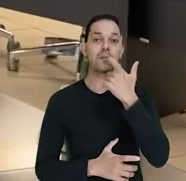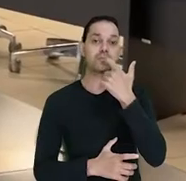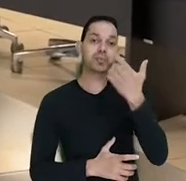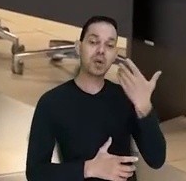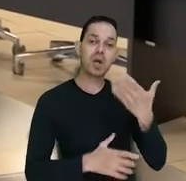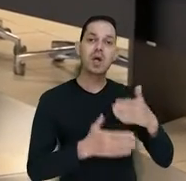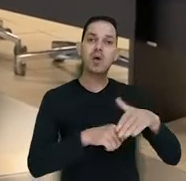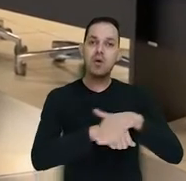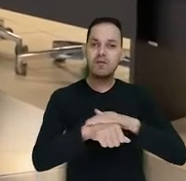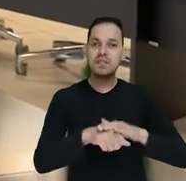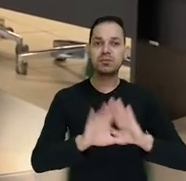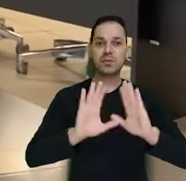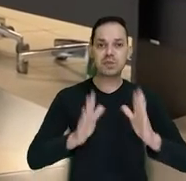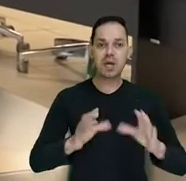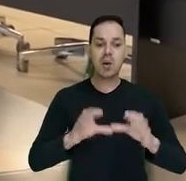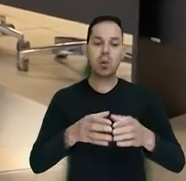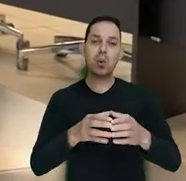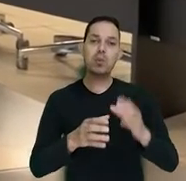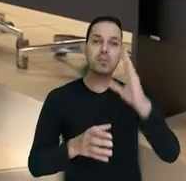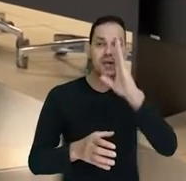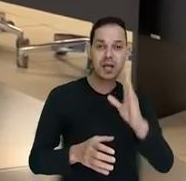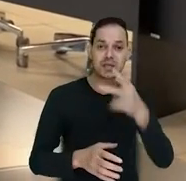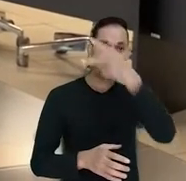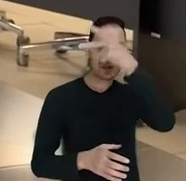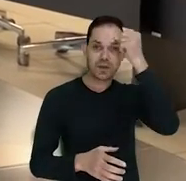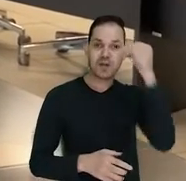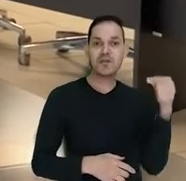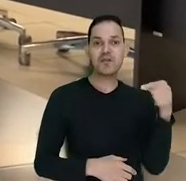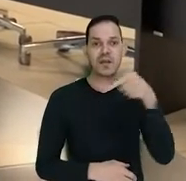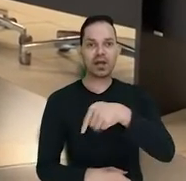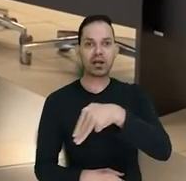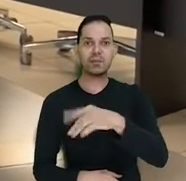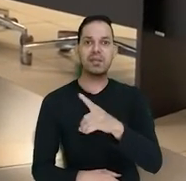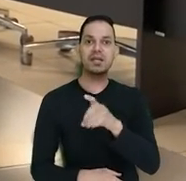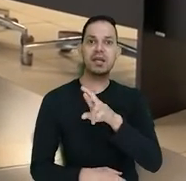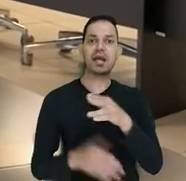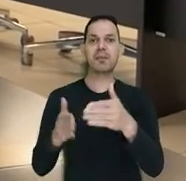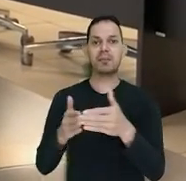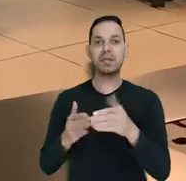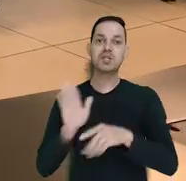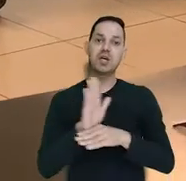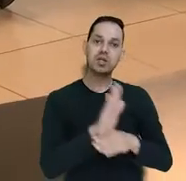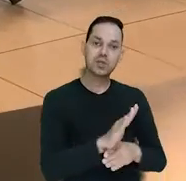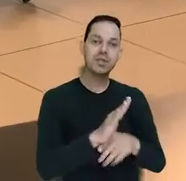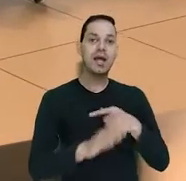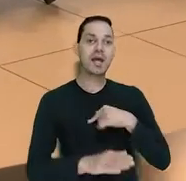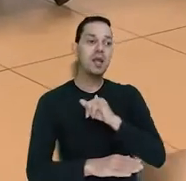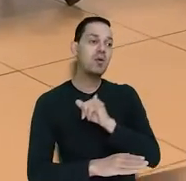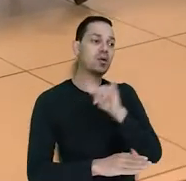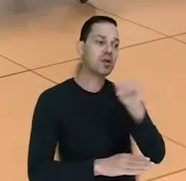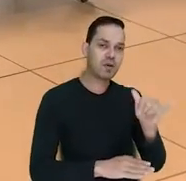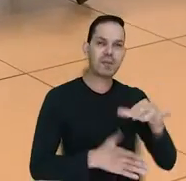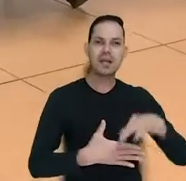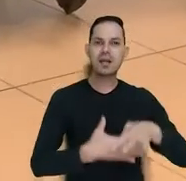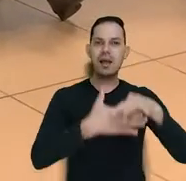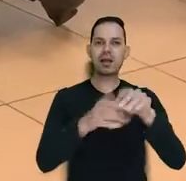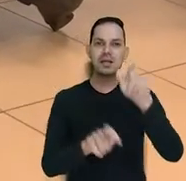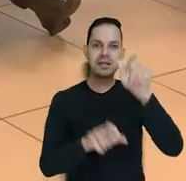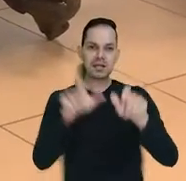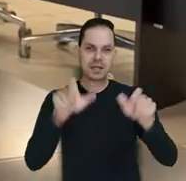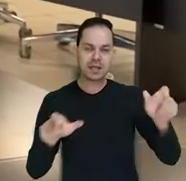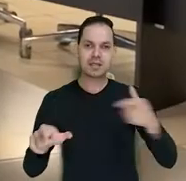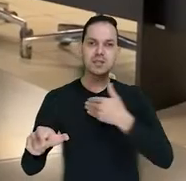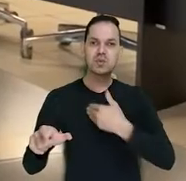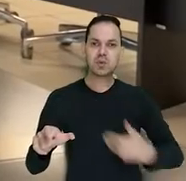Acabamos de conversar aqui com o pessoal da Frente Nacional dos Prefeitos, que vieram pedir o apoio do Ministério do Desenvolvimento Regional. Eu informei para eles que as lideranças do